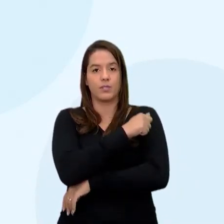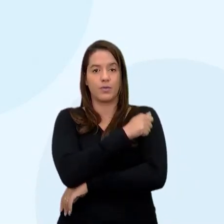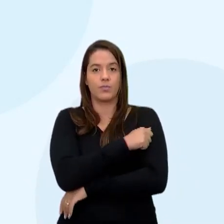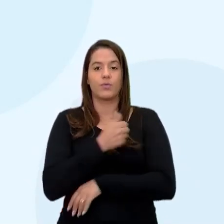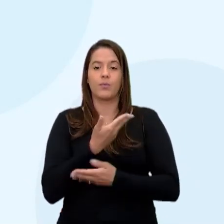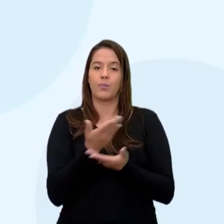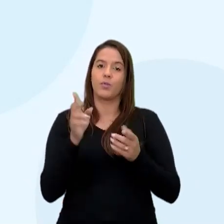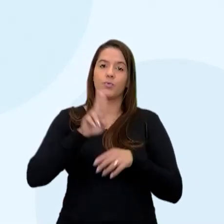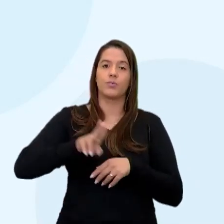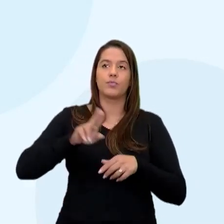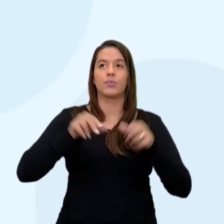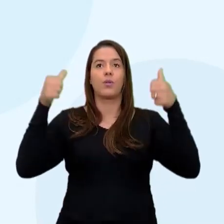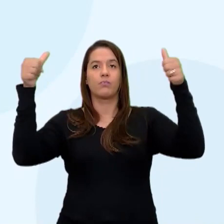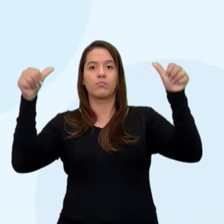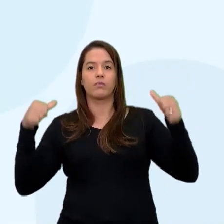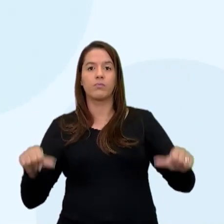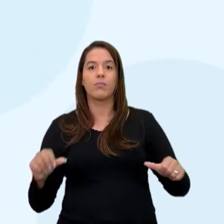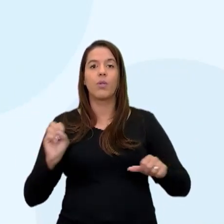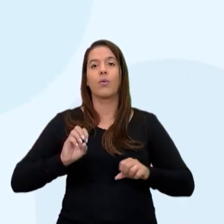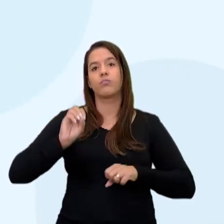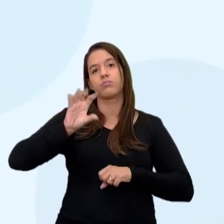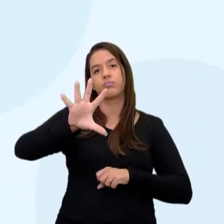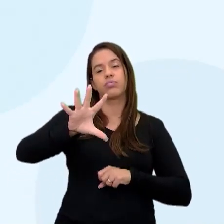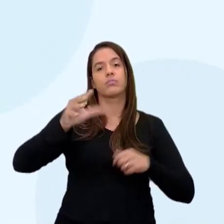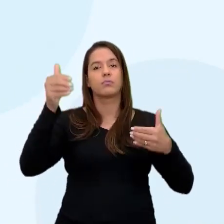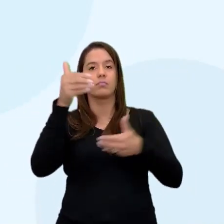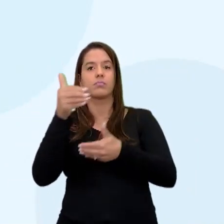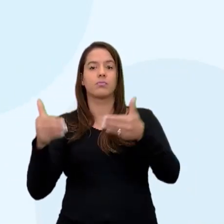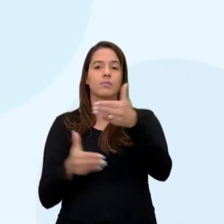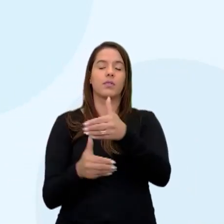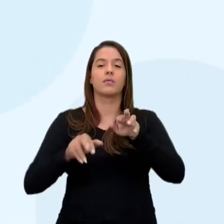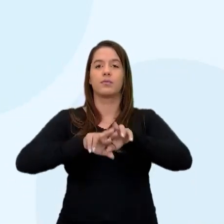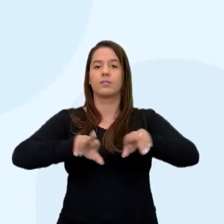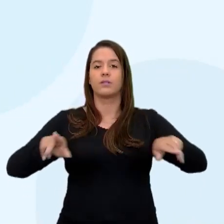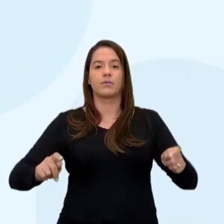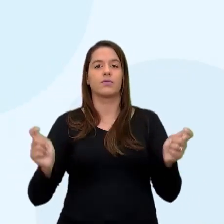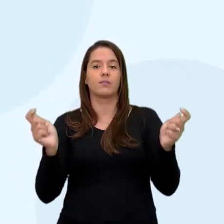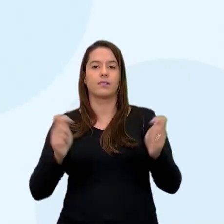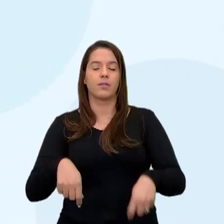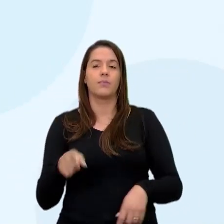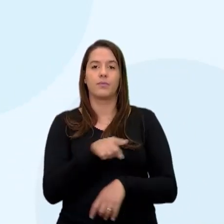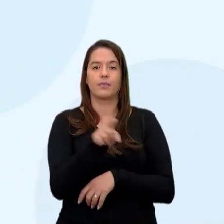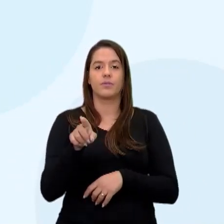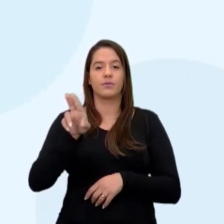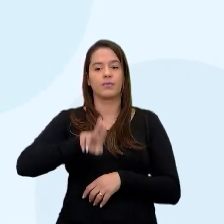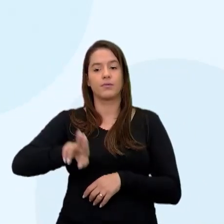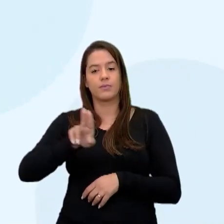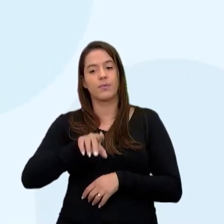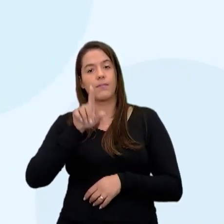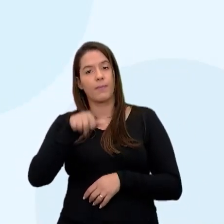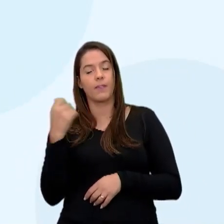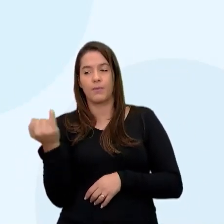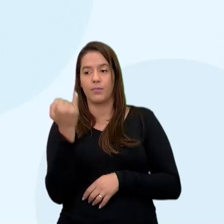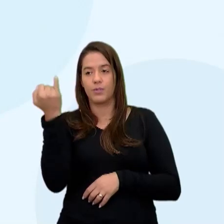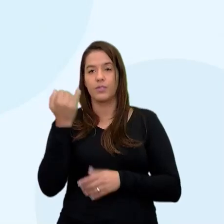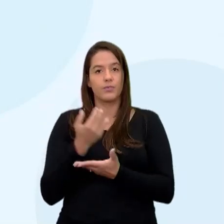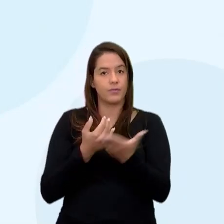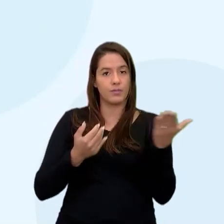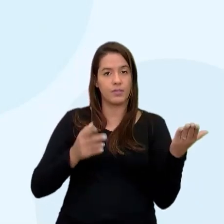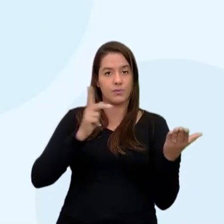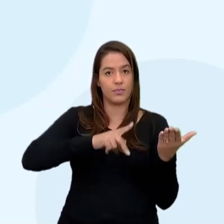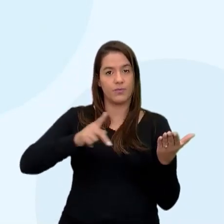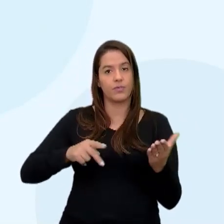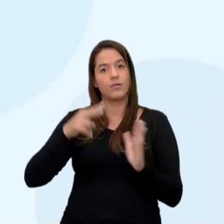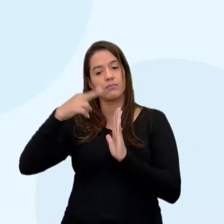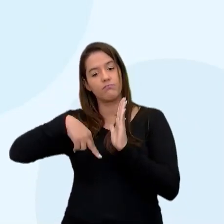usar cartolina, data show, entre outros recursos de apresentação disponíveis. É importante que você, professor, faça a leitura do